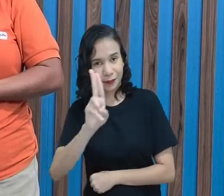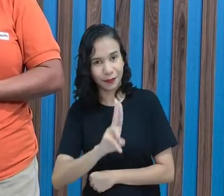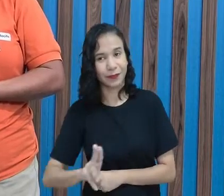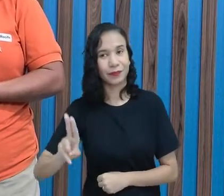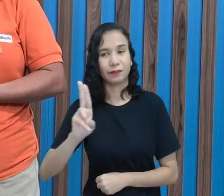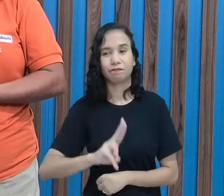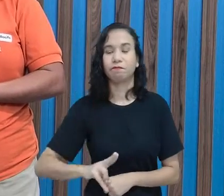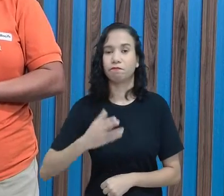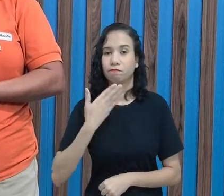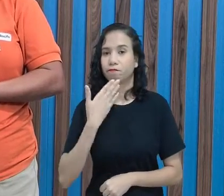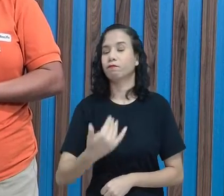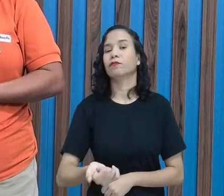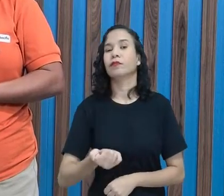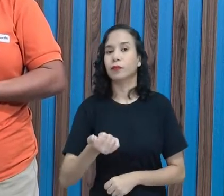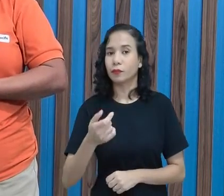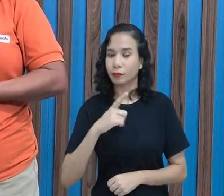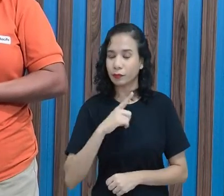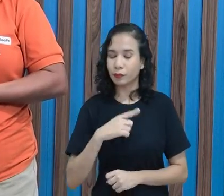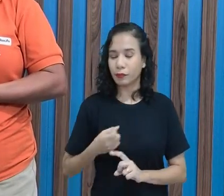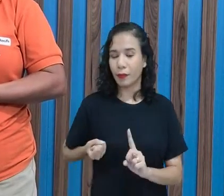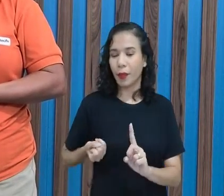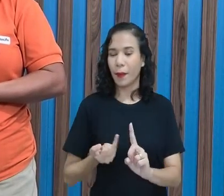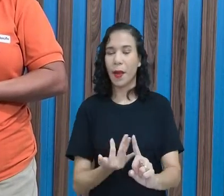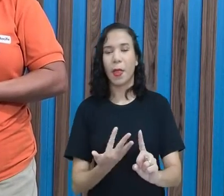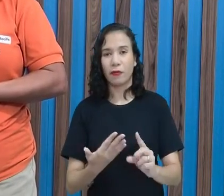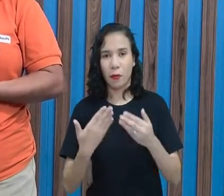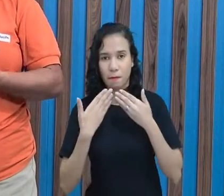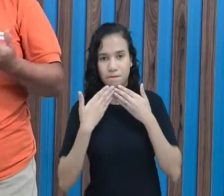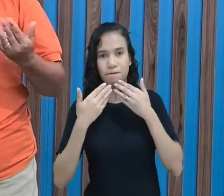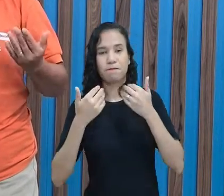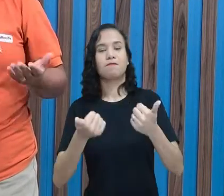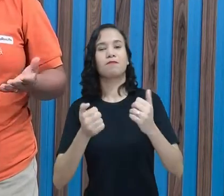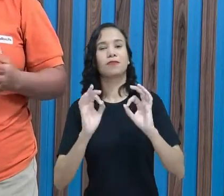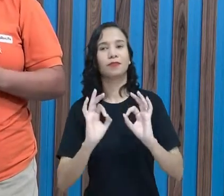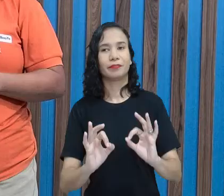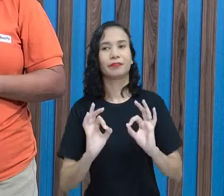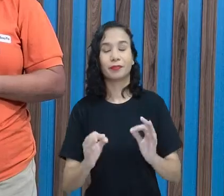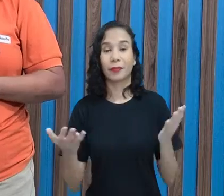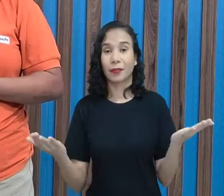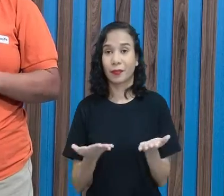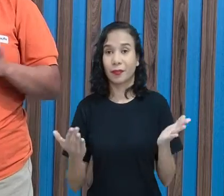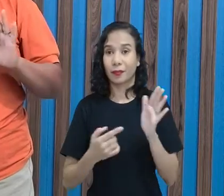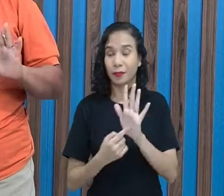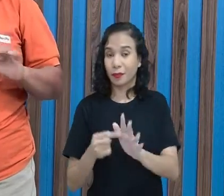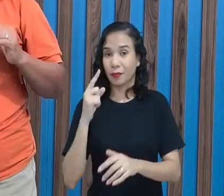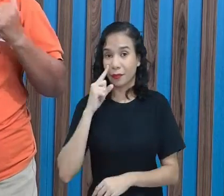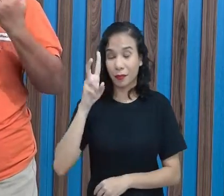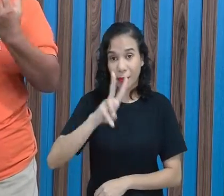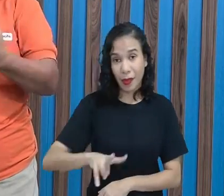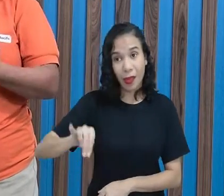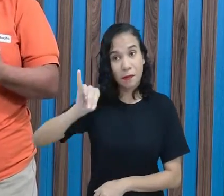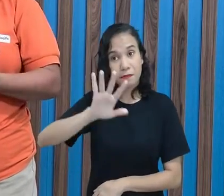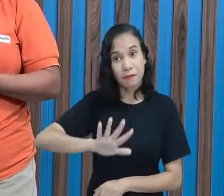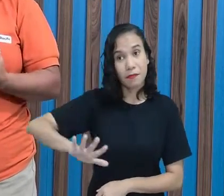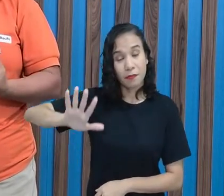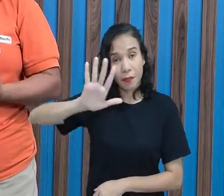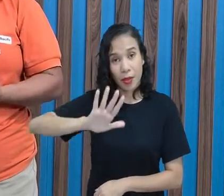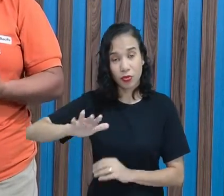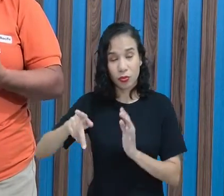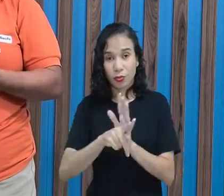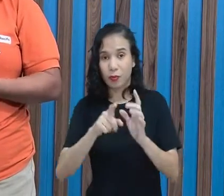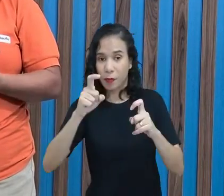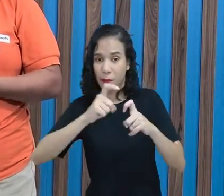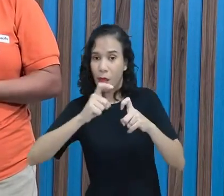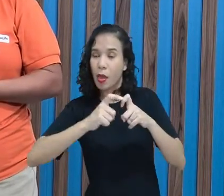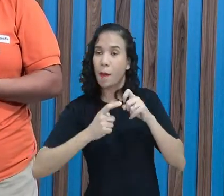utilizá-los de forma que nos beneficie, tá? Eu estou deixando aí esta imagem da medicina